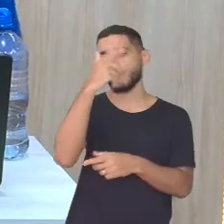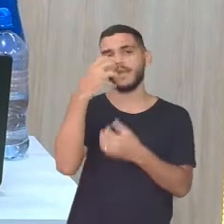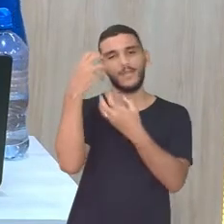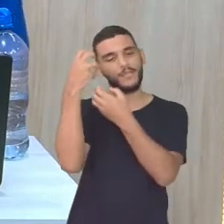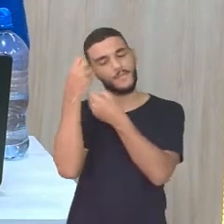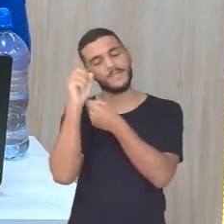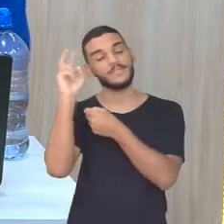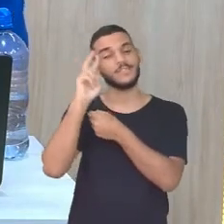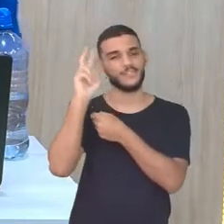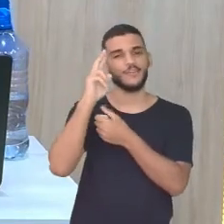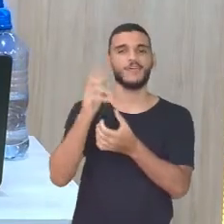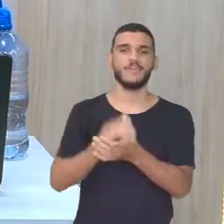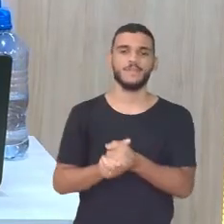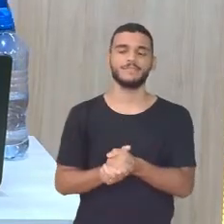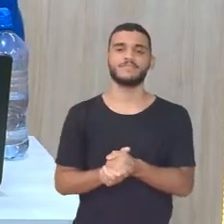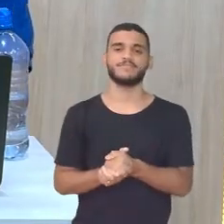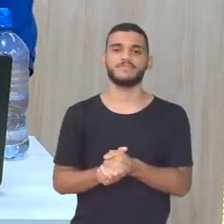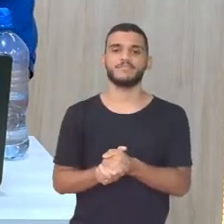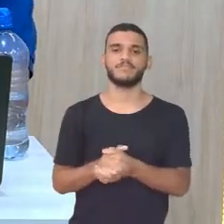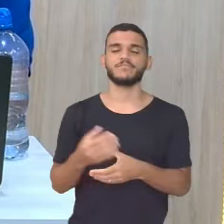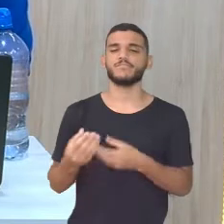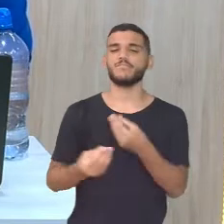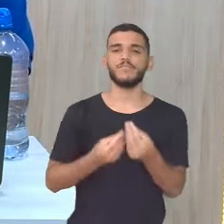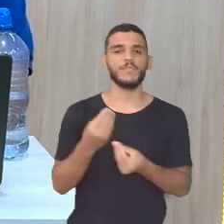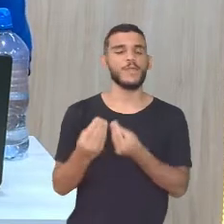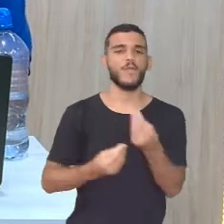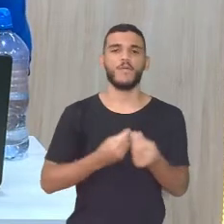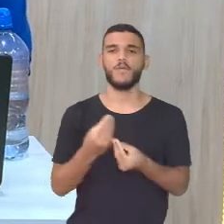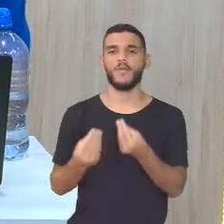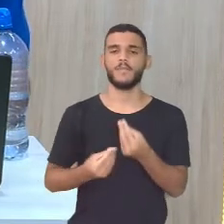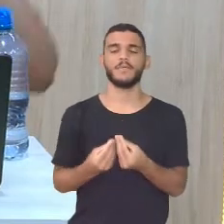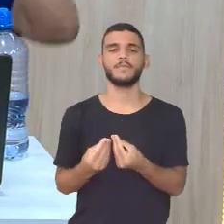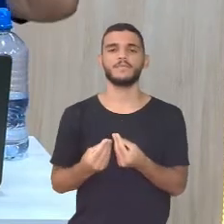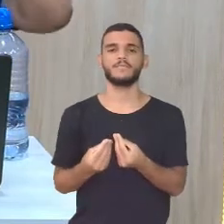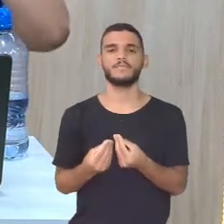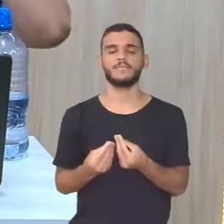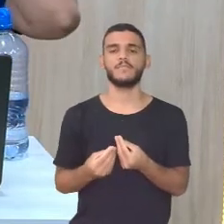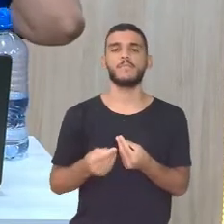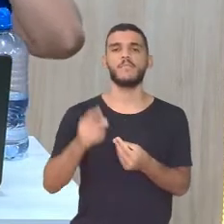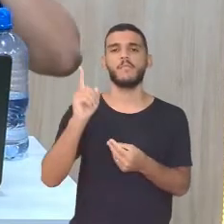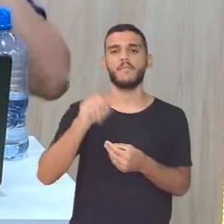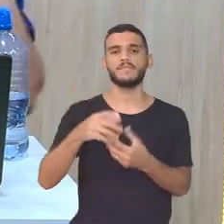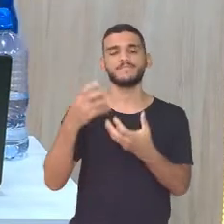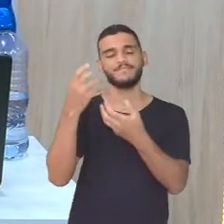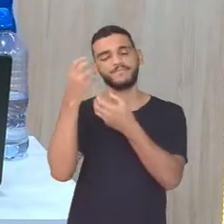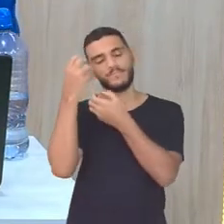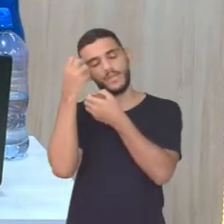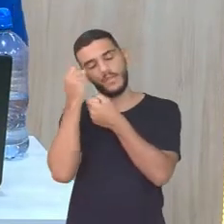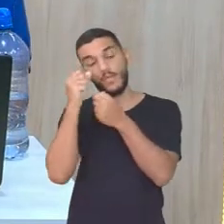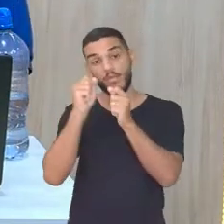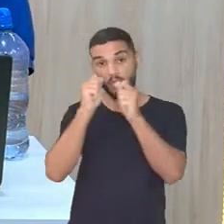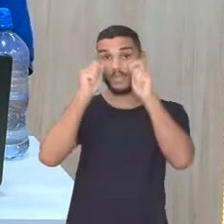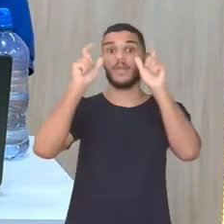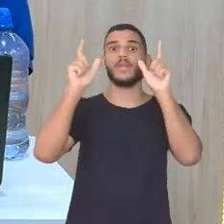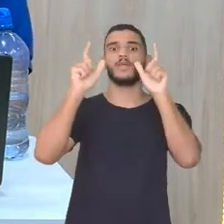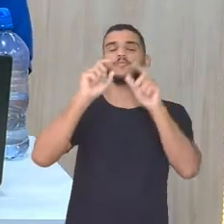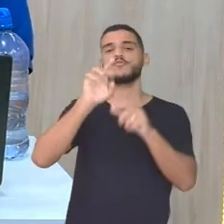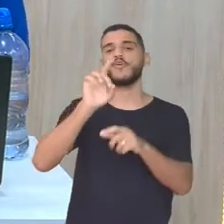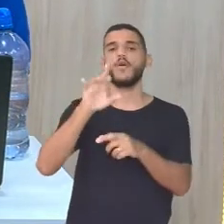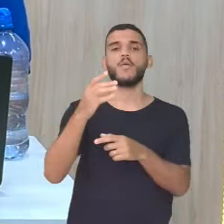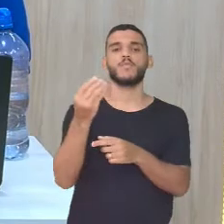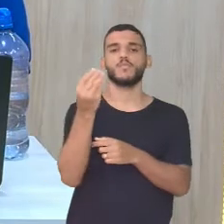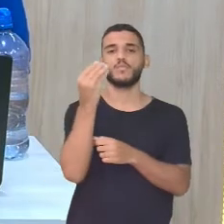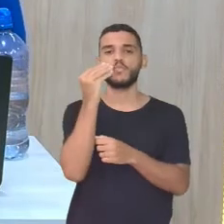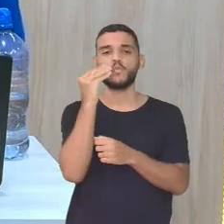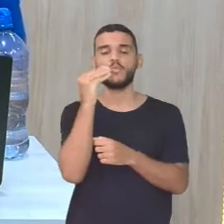A fada madrinha que consegue reverter ali Sim. para que se torne algo do sono em que ela só iria se despertar com um beijo de amor